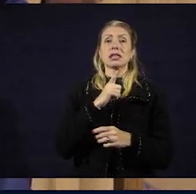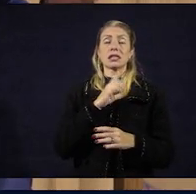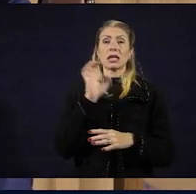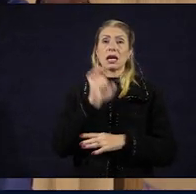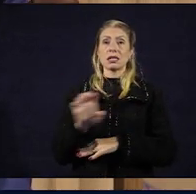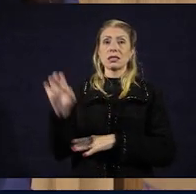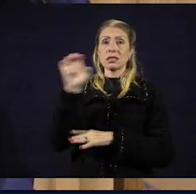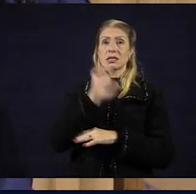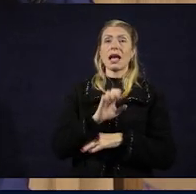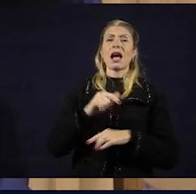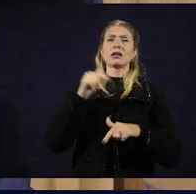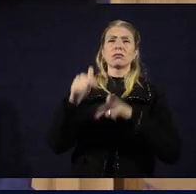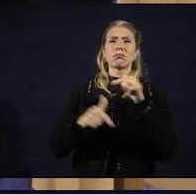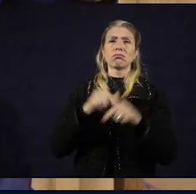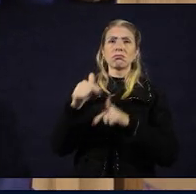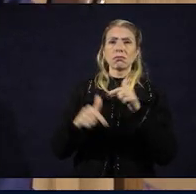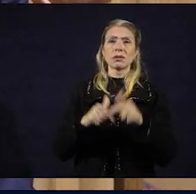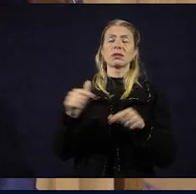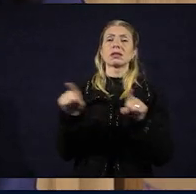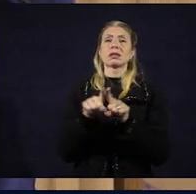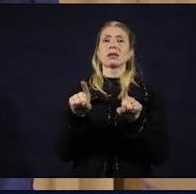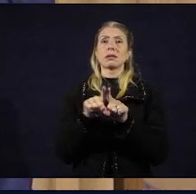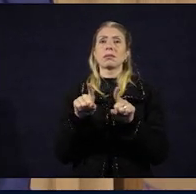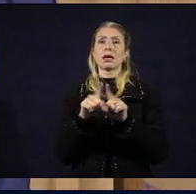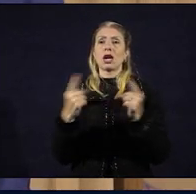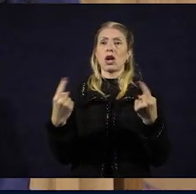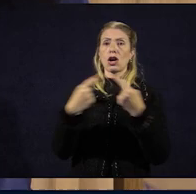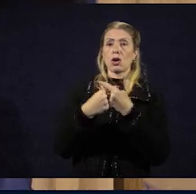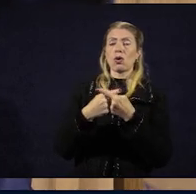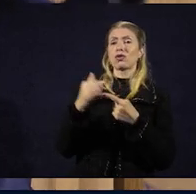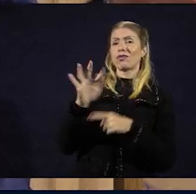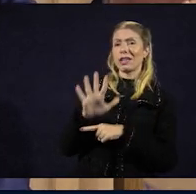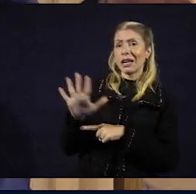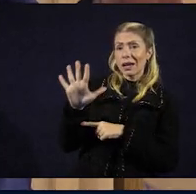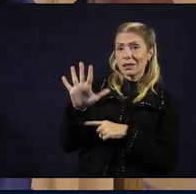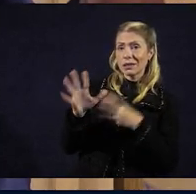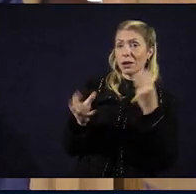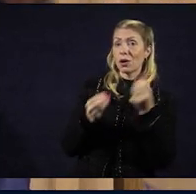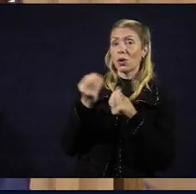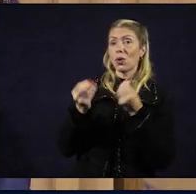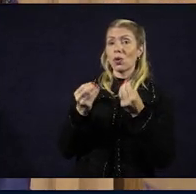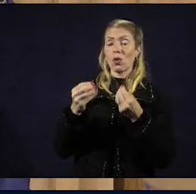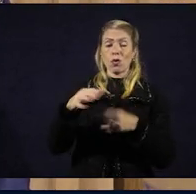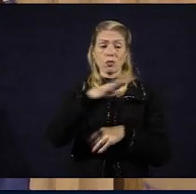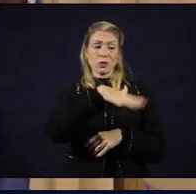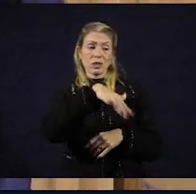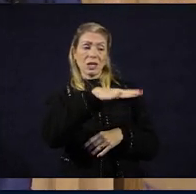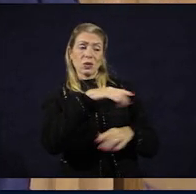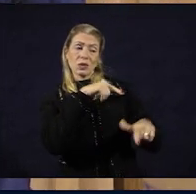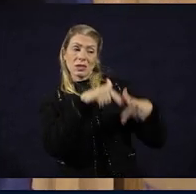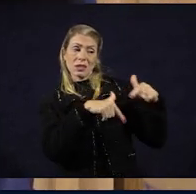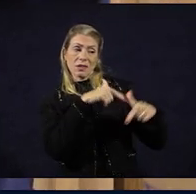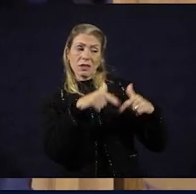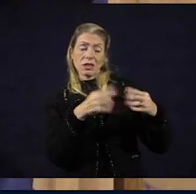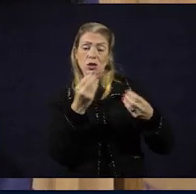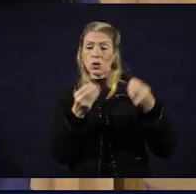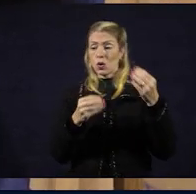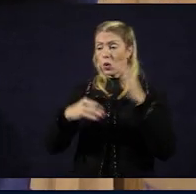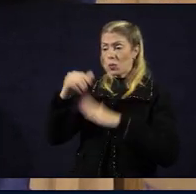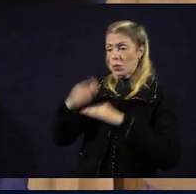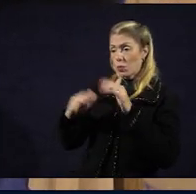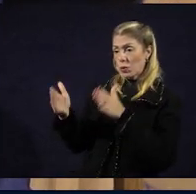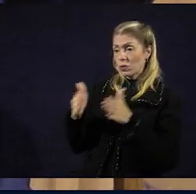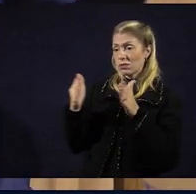os estados com mais serviço o estado contra Federação setor de serviço contra o setor produtivo Setor Industrial